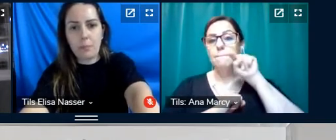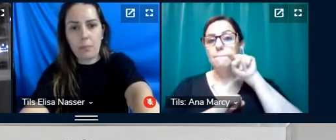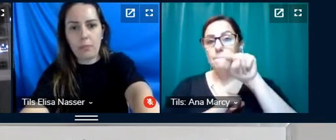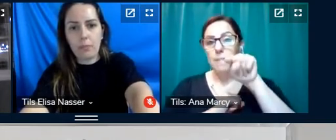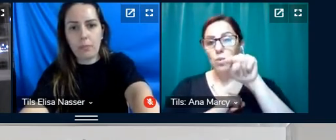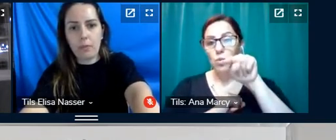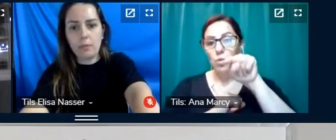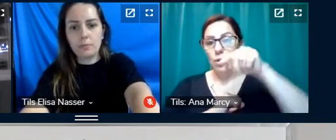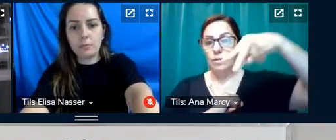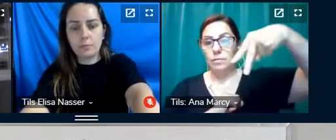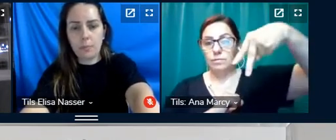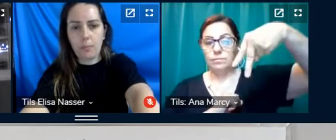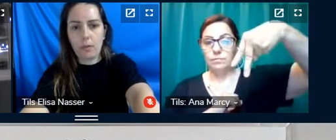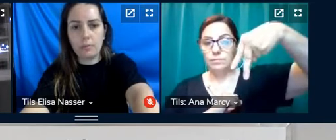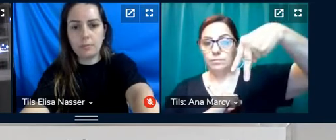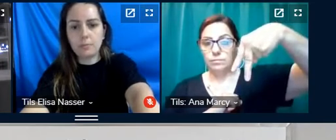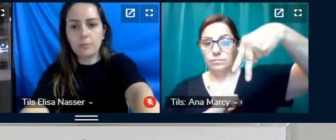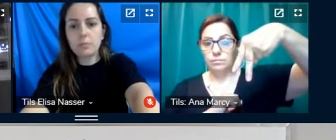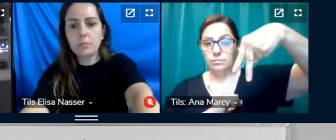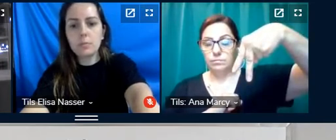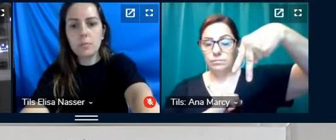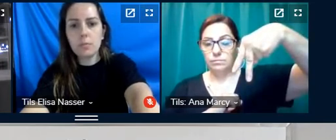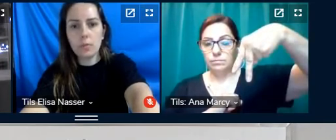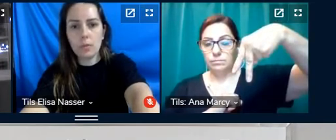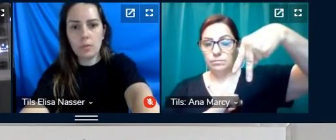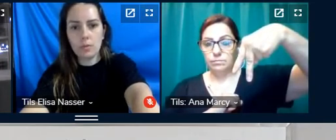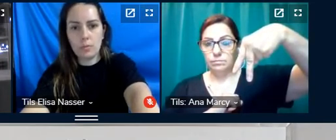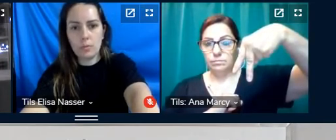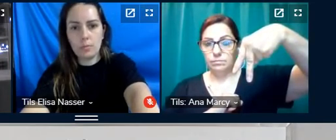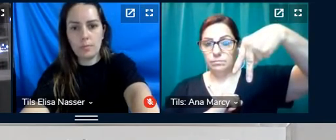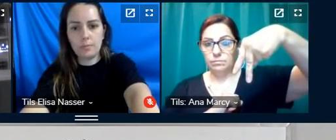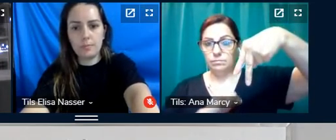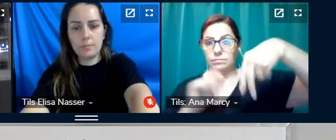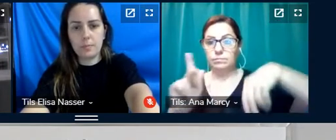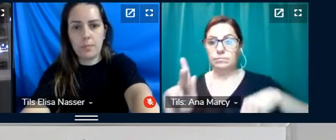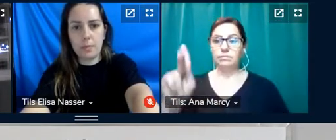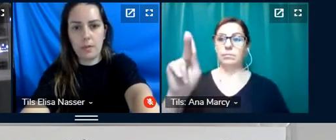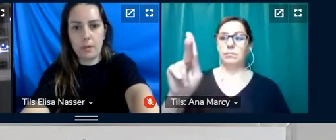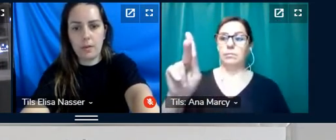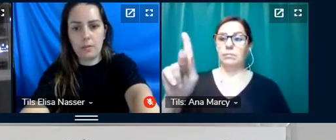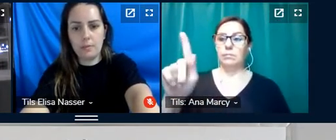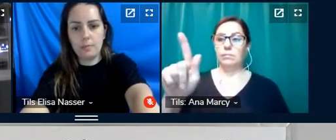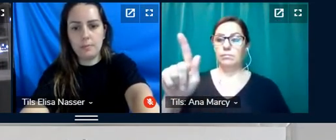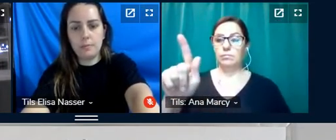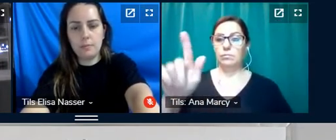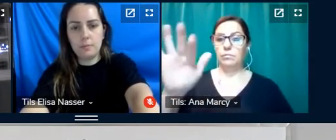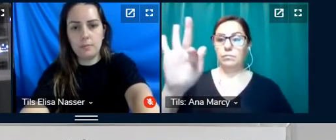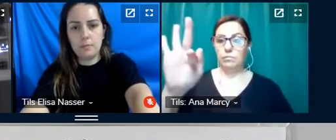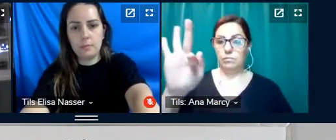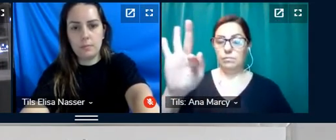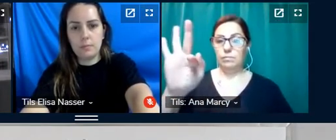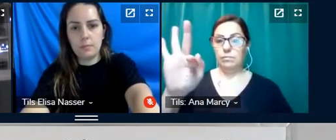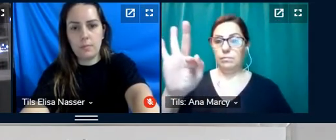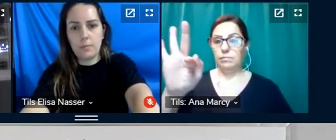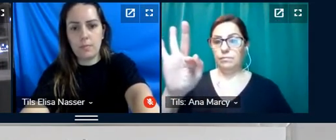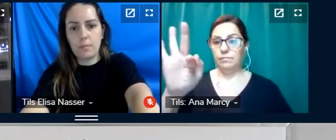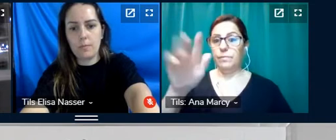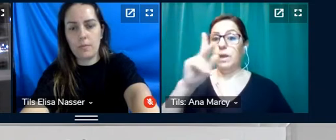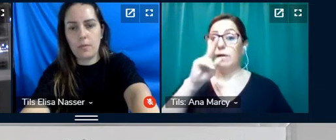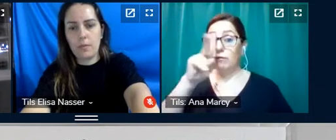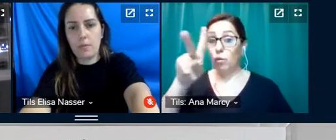Sabe a diferença entre kgf e Newton, né? São duas unidades de força. A gente pode tanto usar